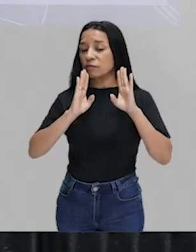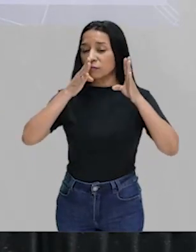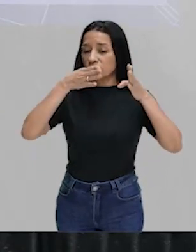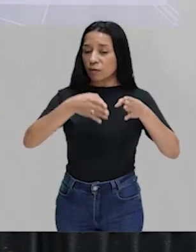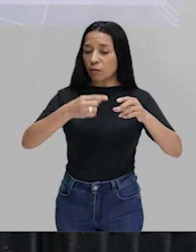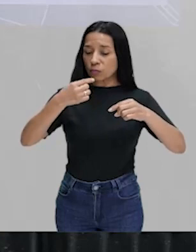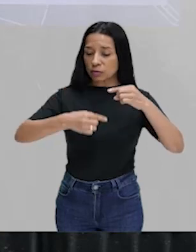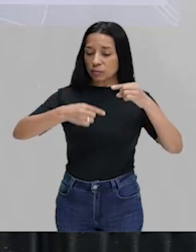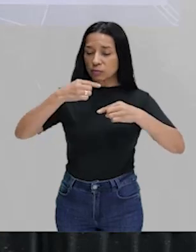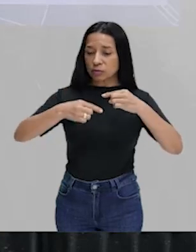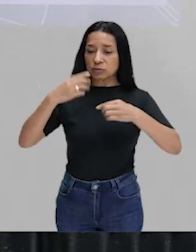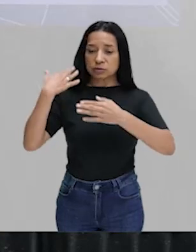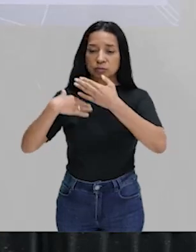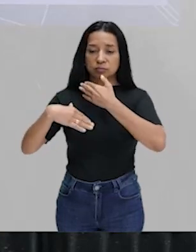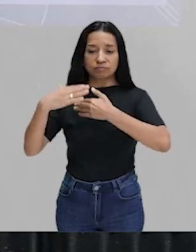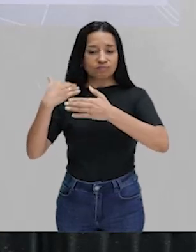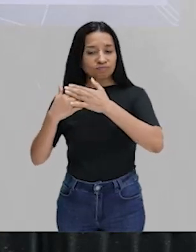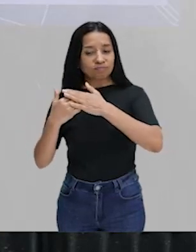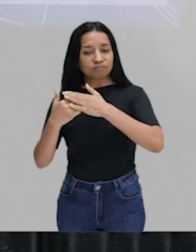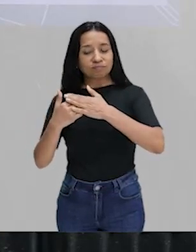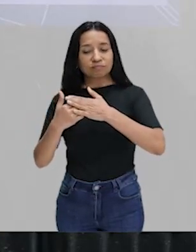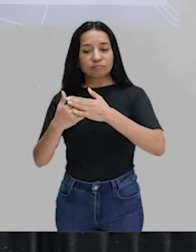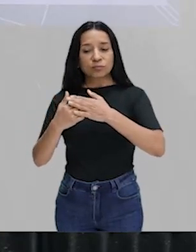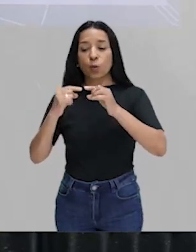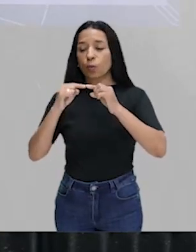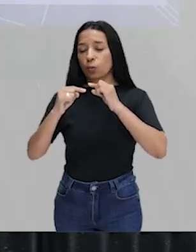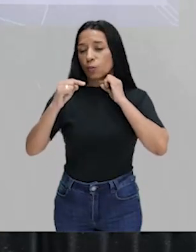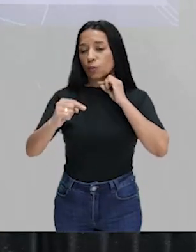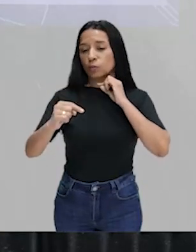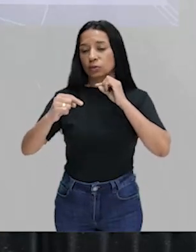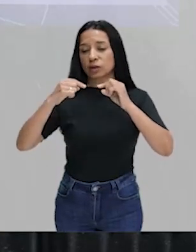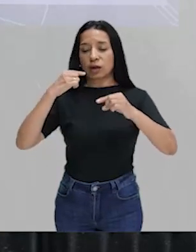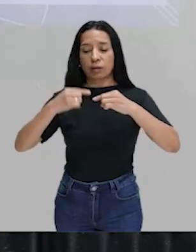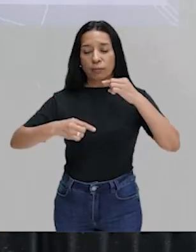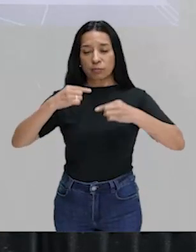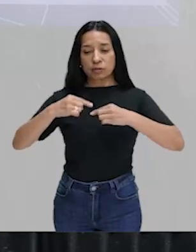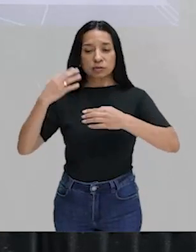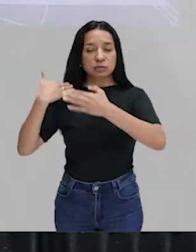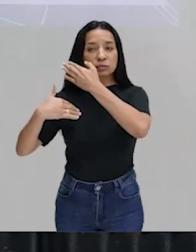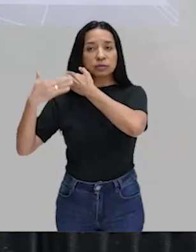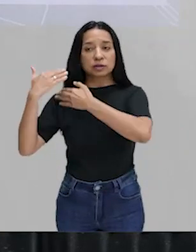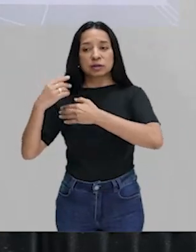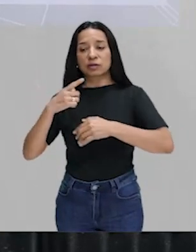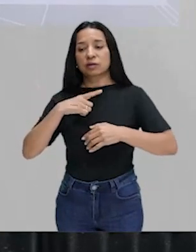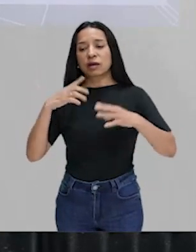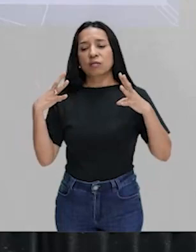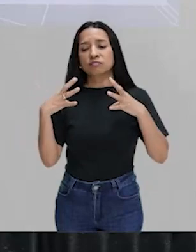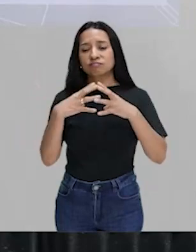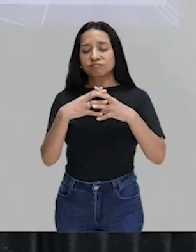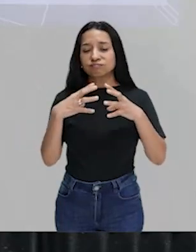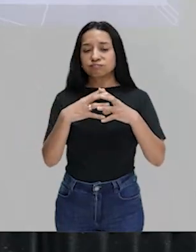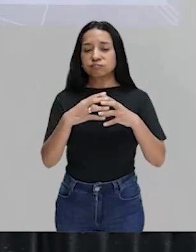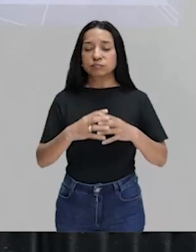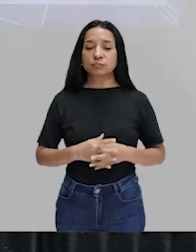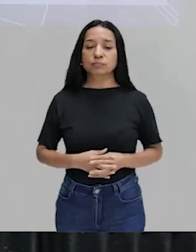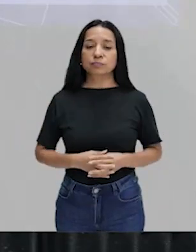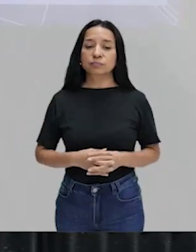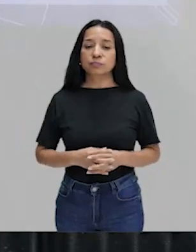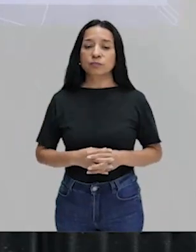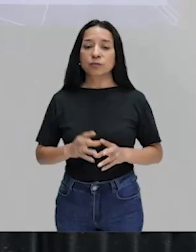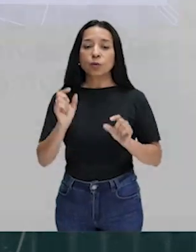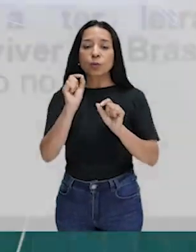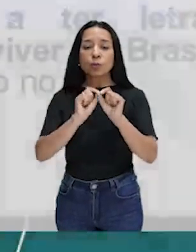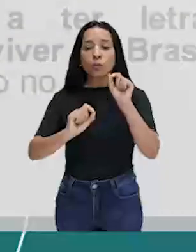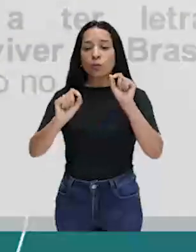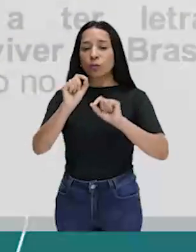tá? Aliás, não tinham posicionamento contra a política da época. Então, havia-se muita confusão. Então, o que, que